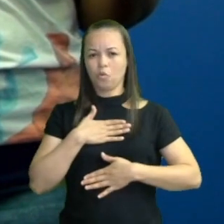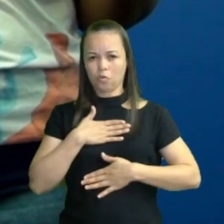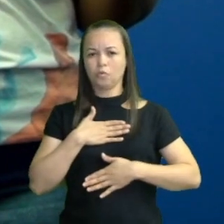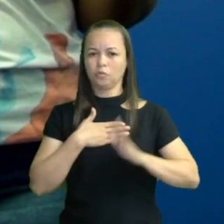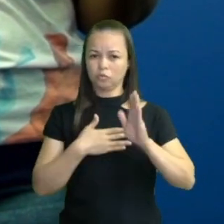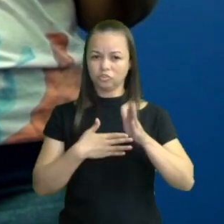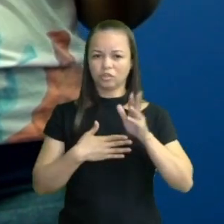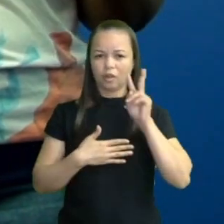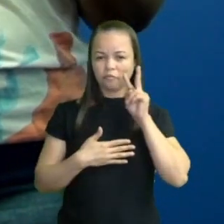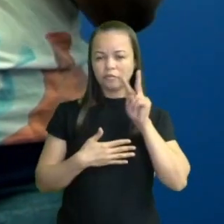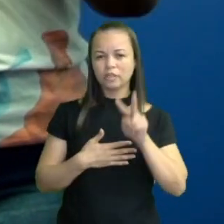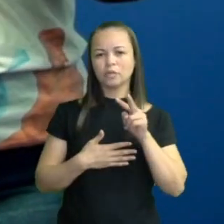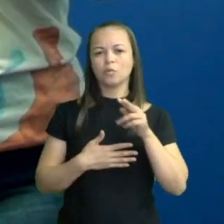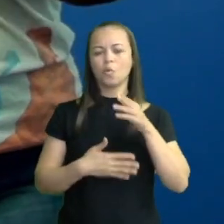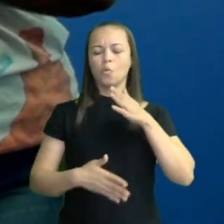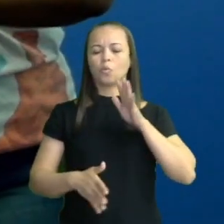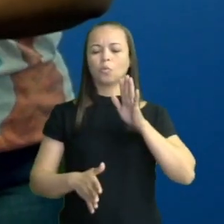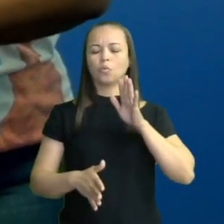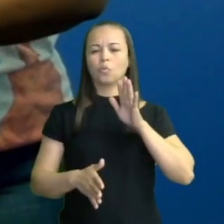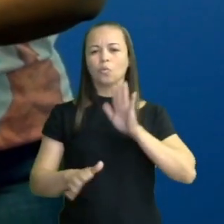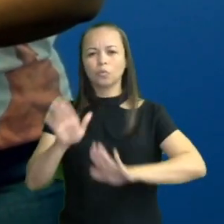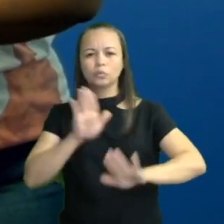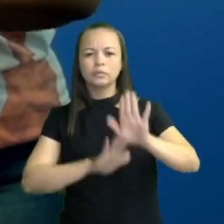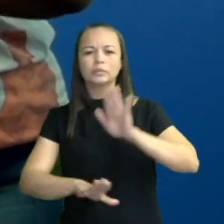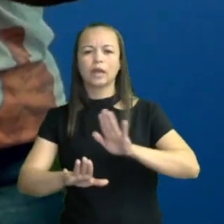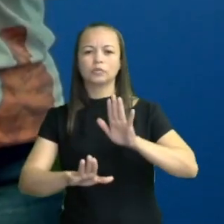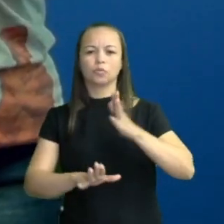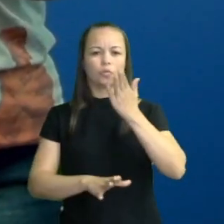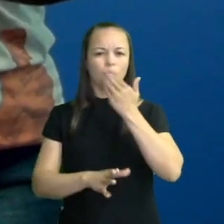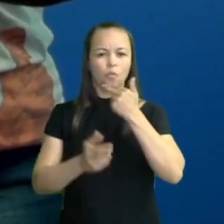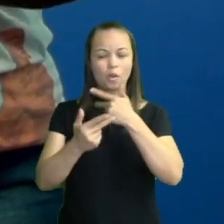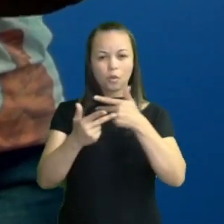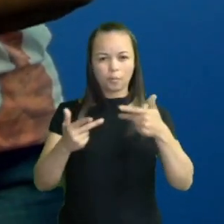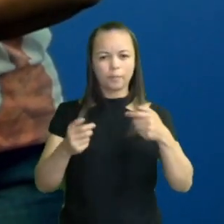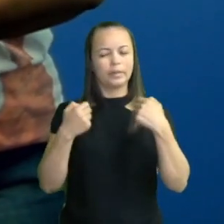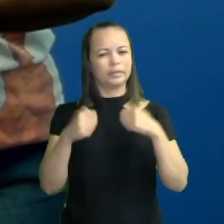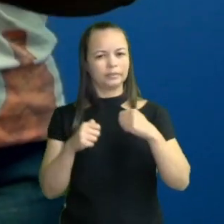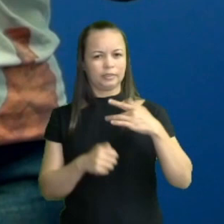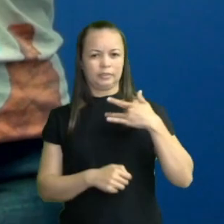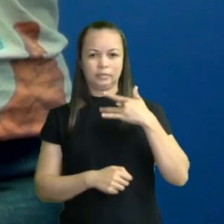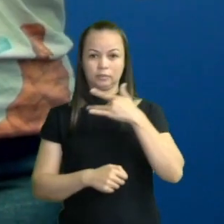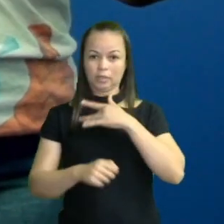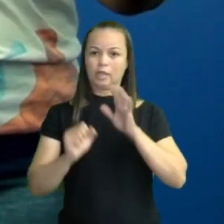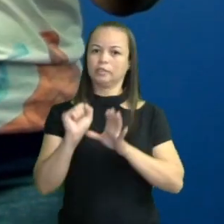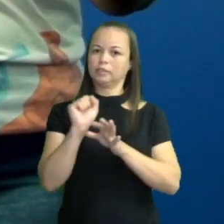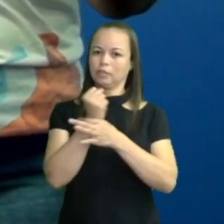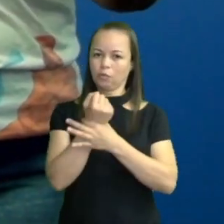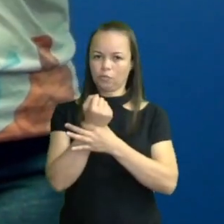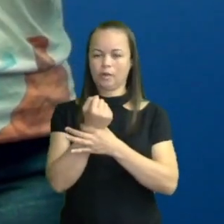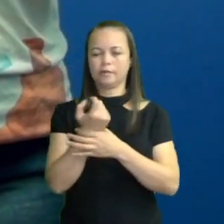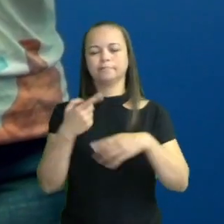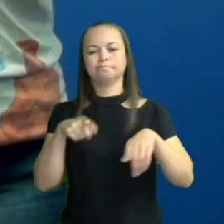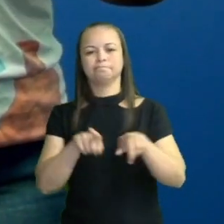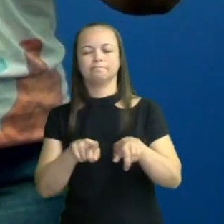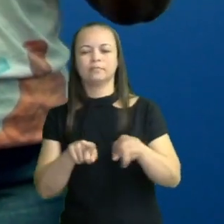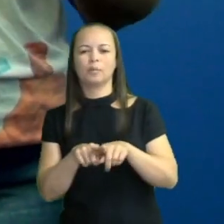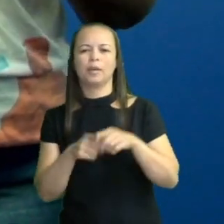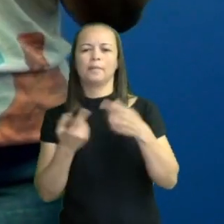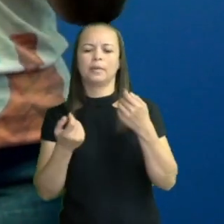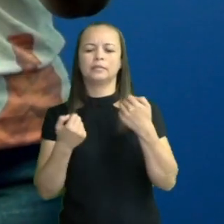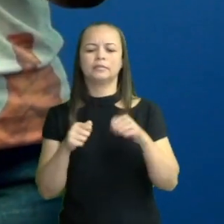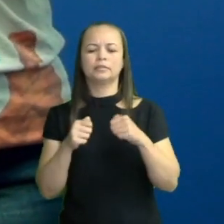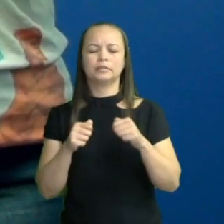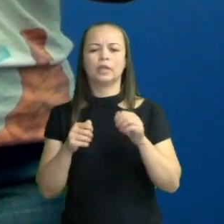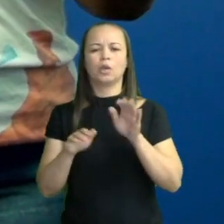a higienização, o cuidado com a alimentação, que ela precisa ser saudável e segura, e também precisamos ter cuidados com a nossa